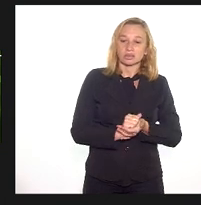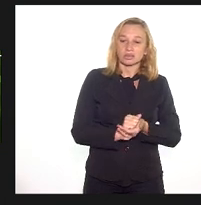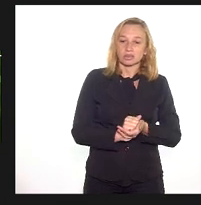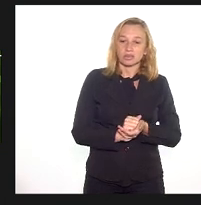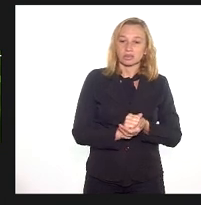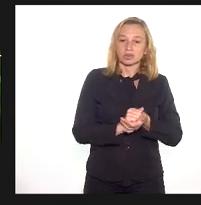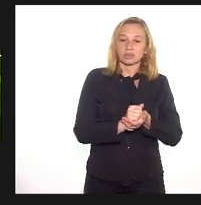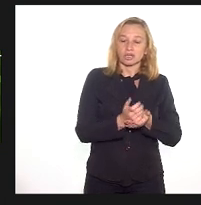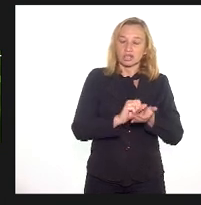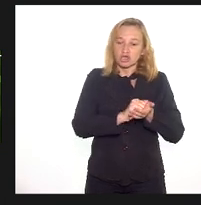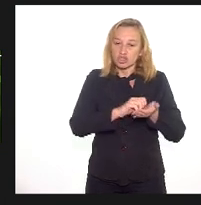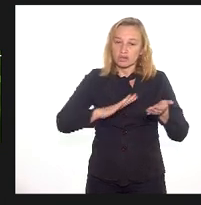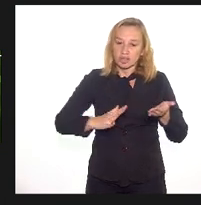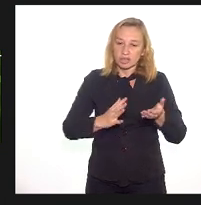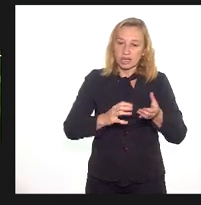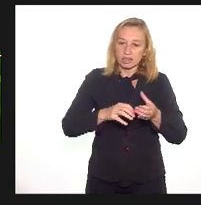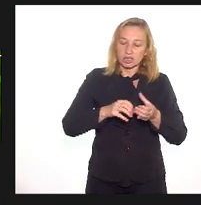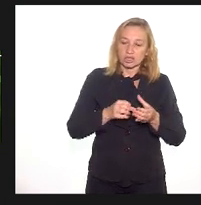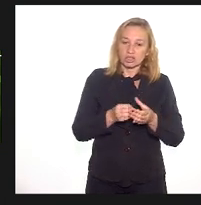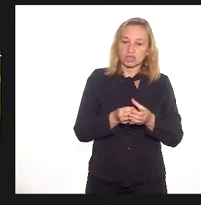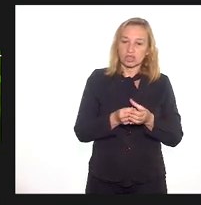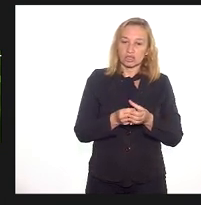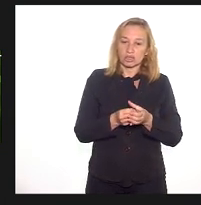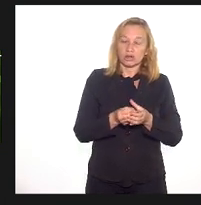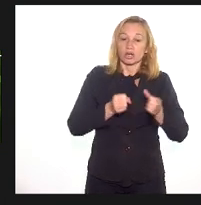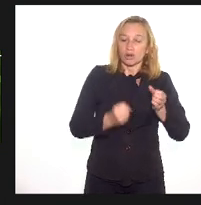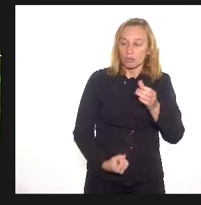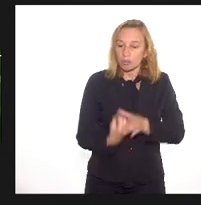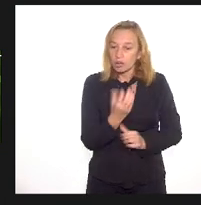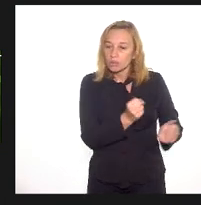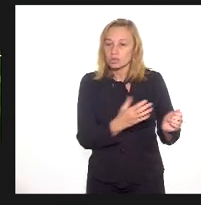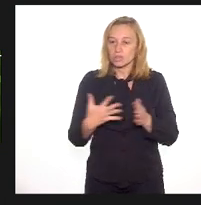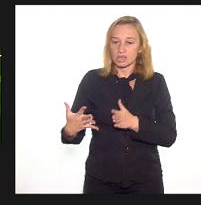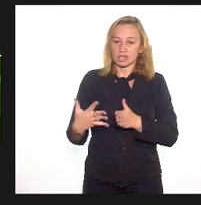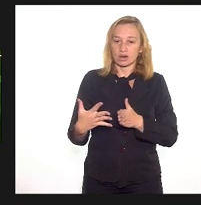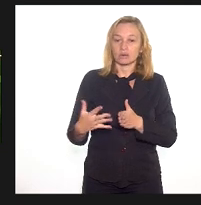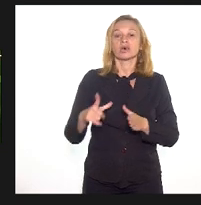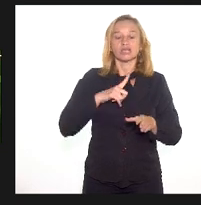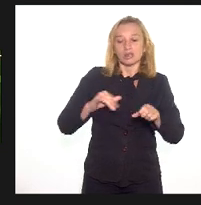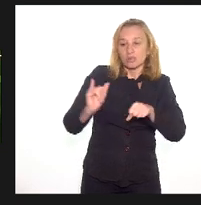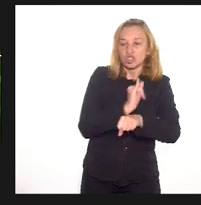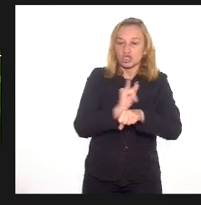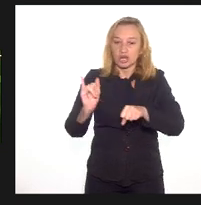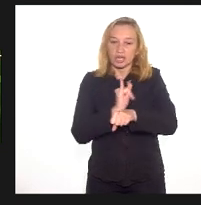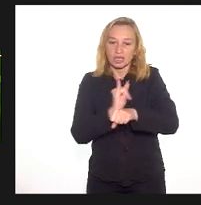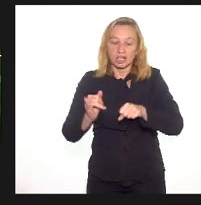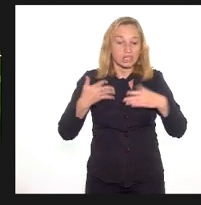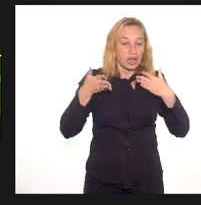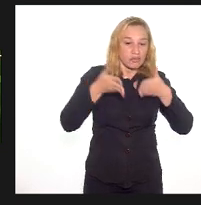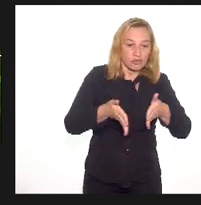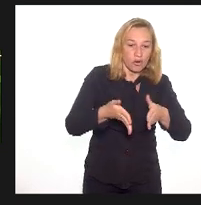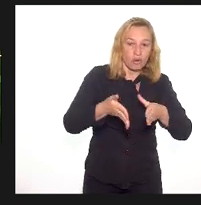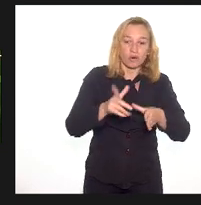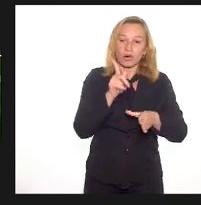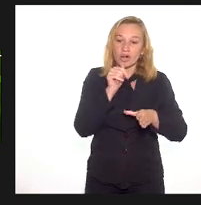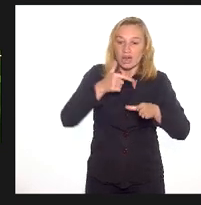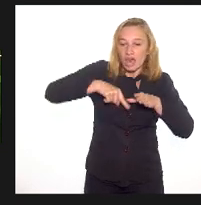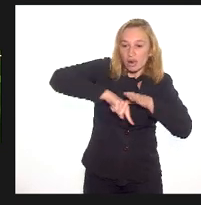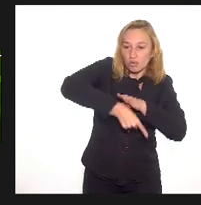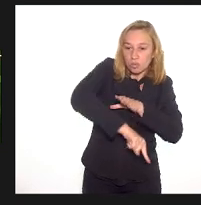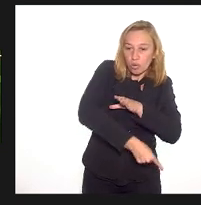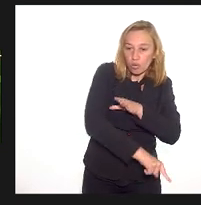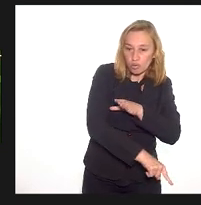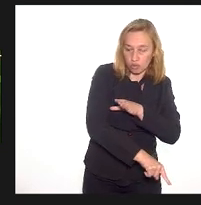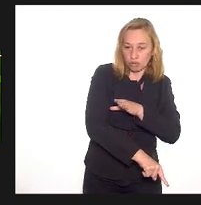de exploração e produção, nós temos como estratégia dar foco em águas profundas e